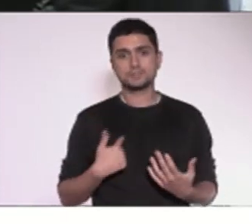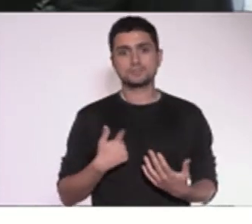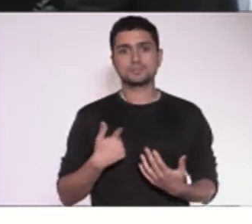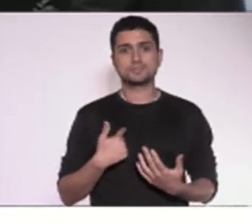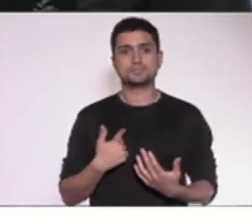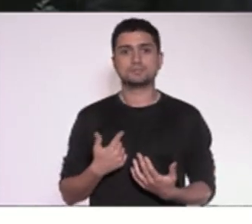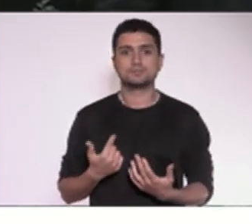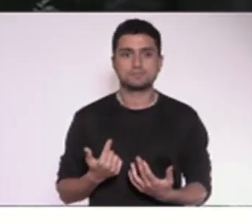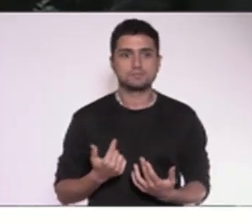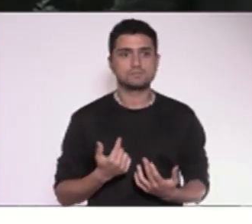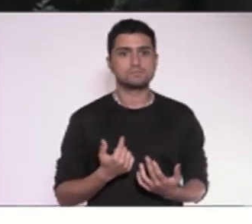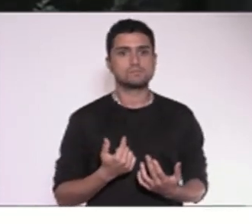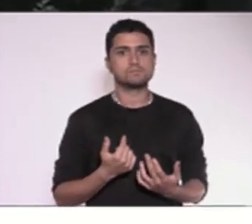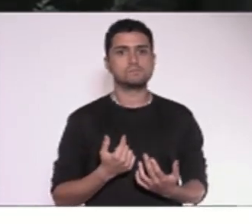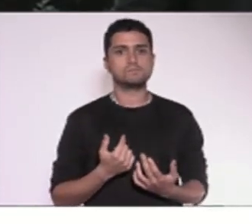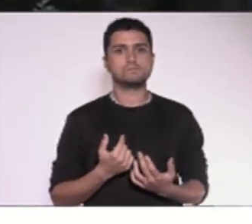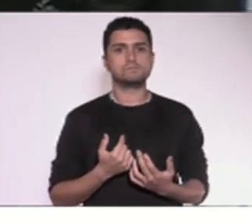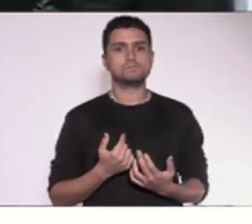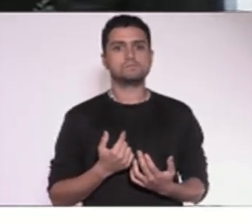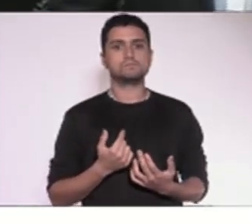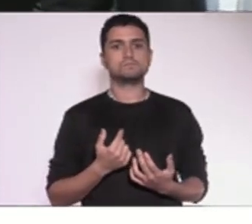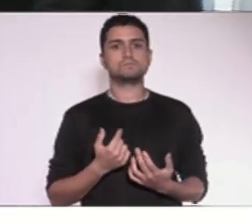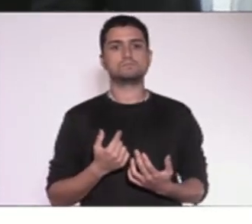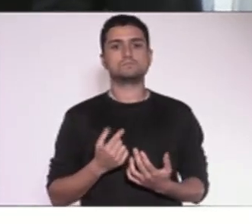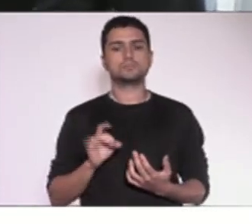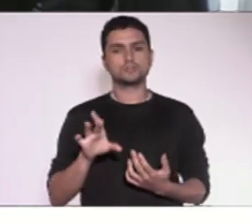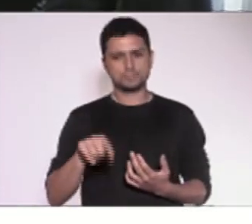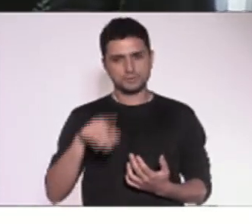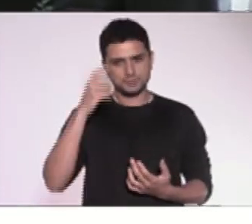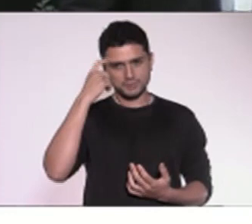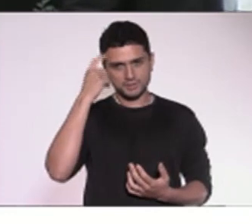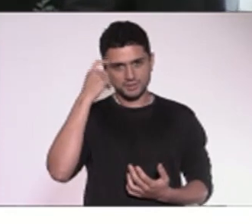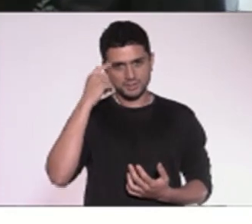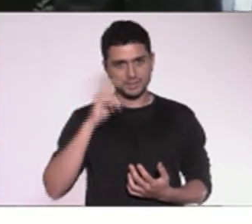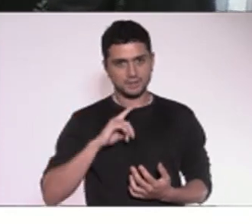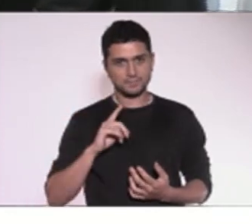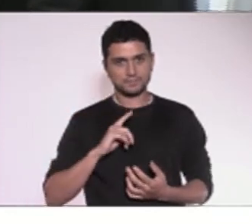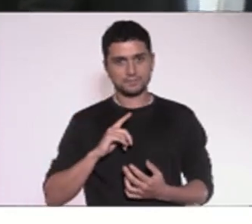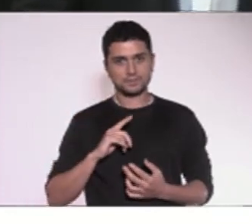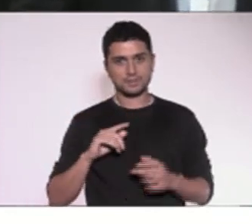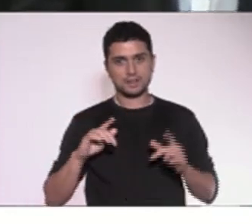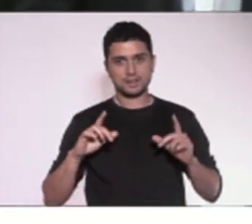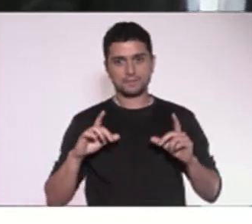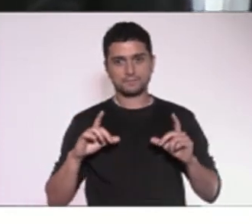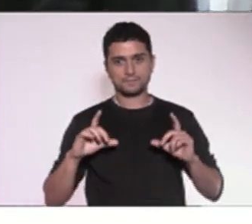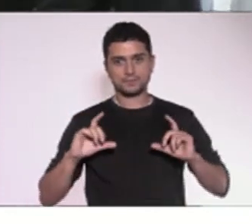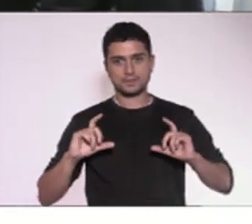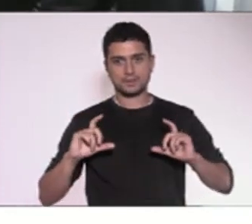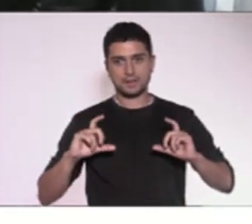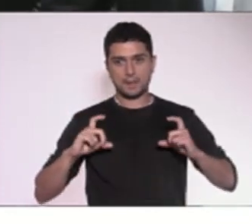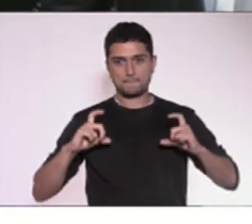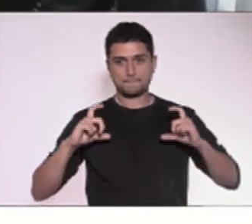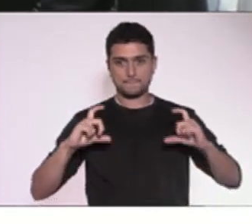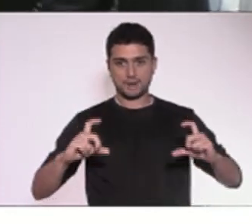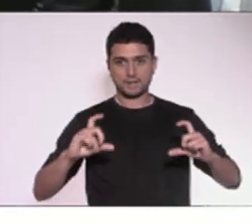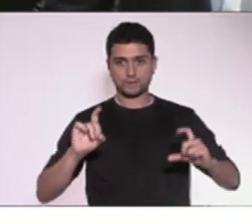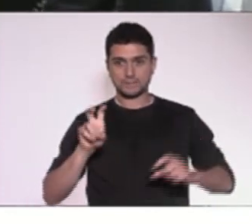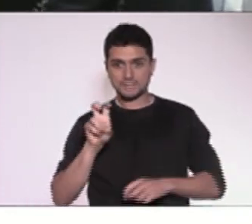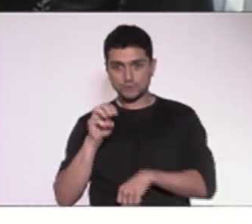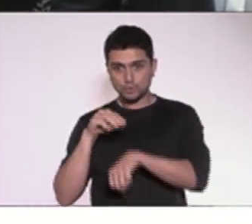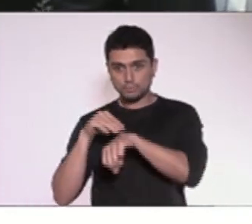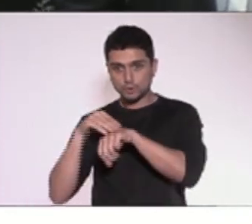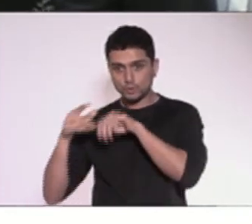ideia, hein, Guima? As placas só chegaram 5 minutos antes, metade das placas 5 minutos antes